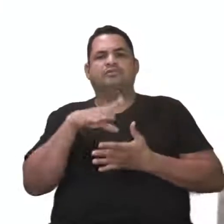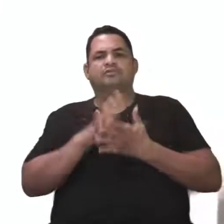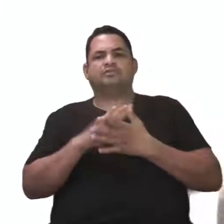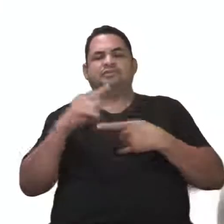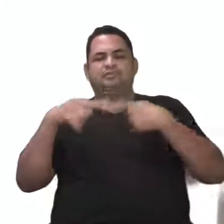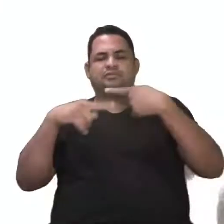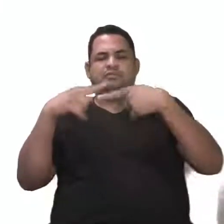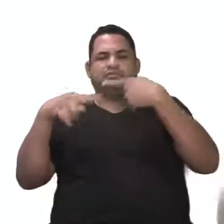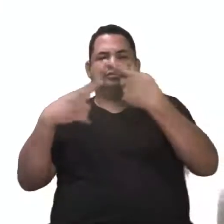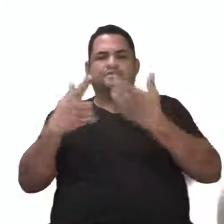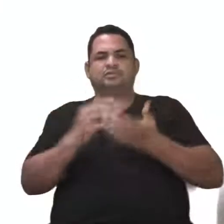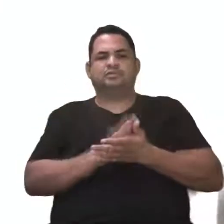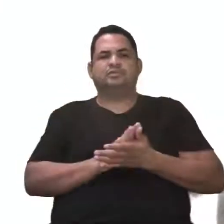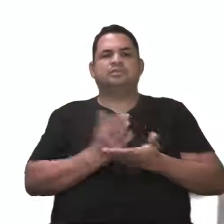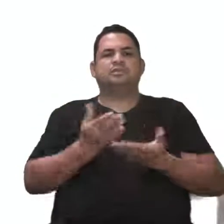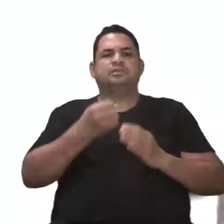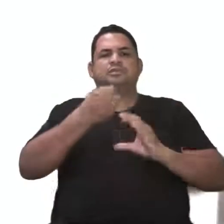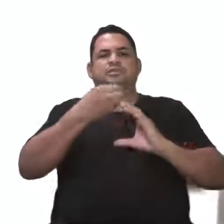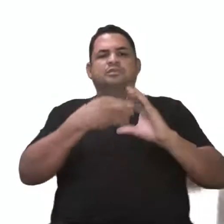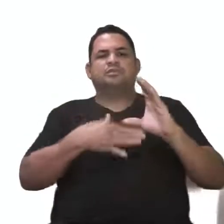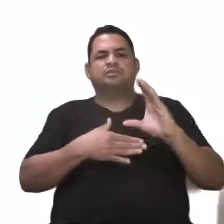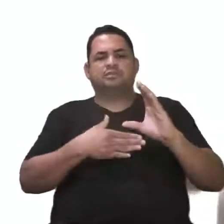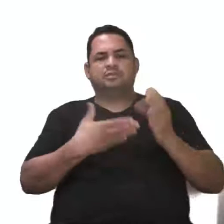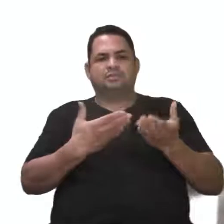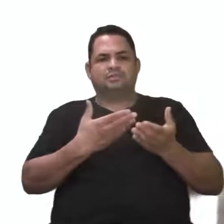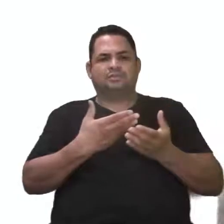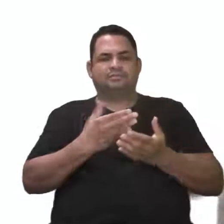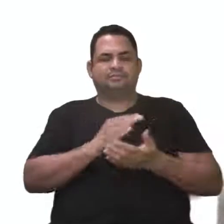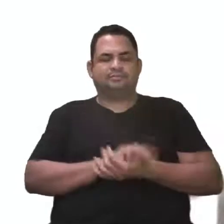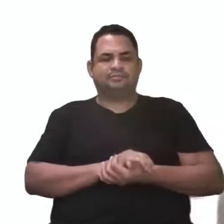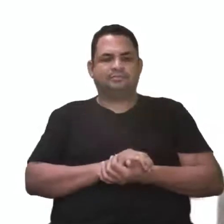convergência evolutiva. O que é isso? Ela